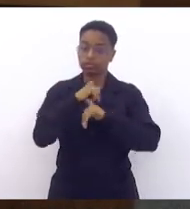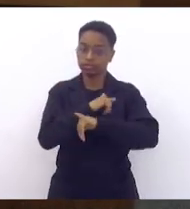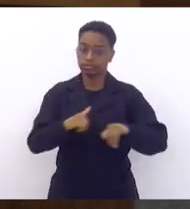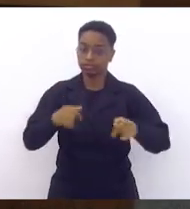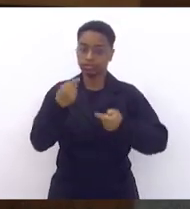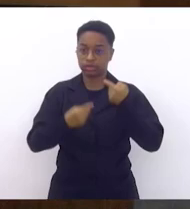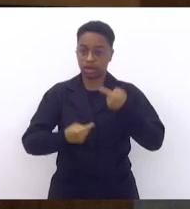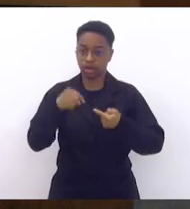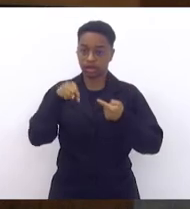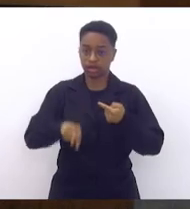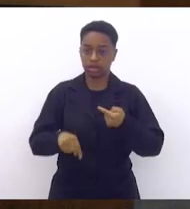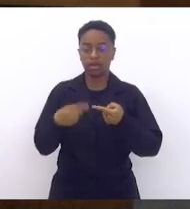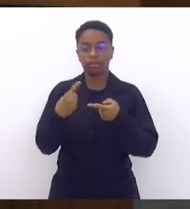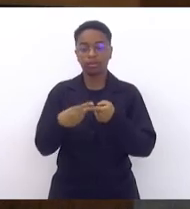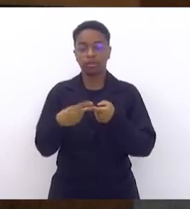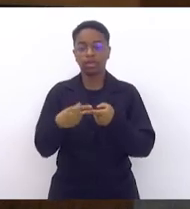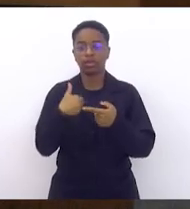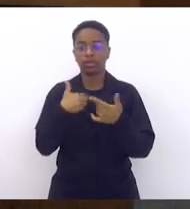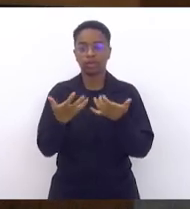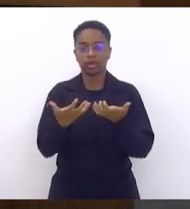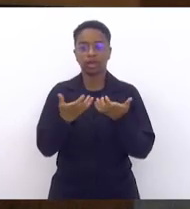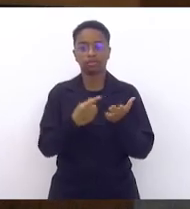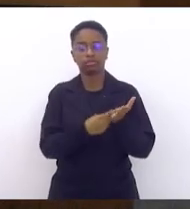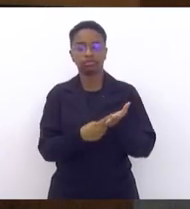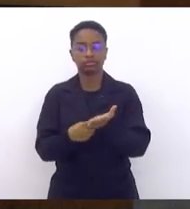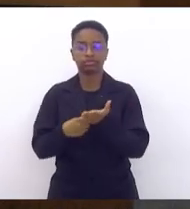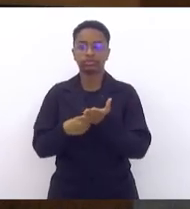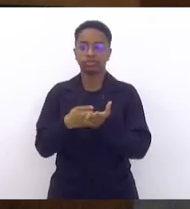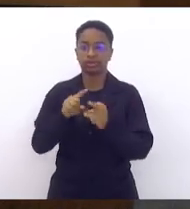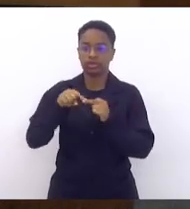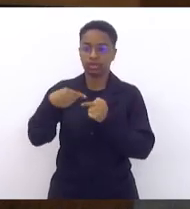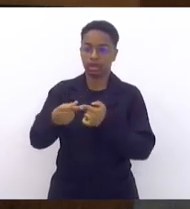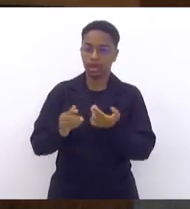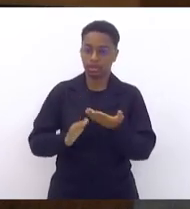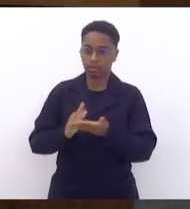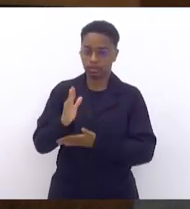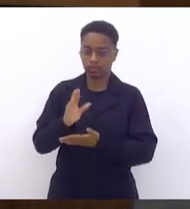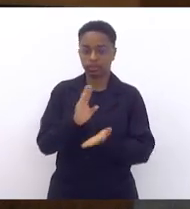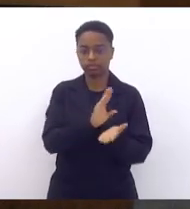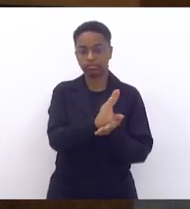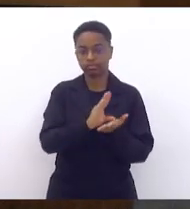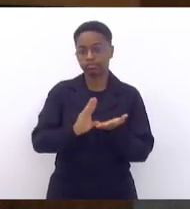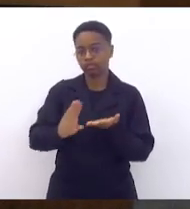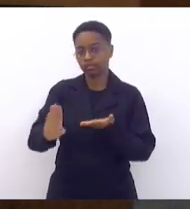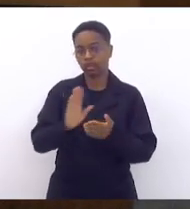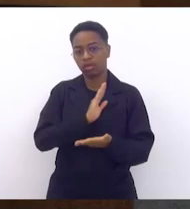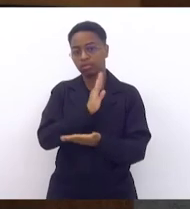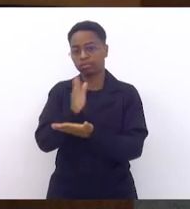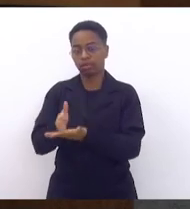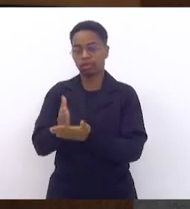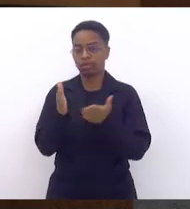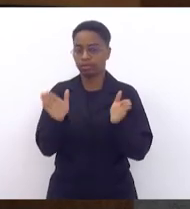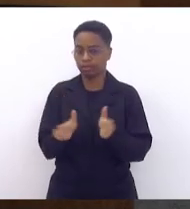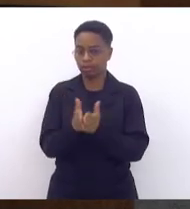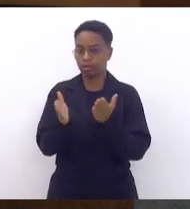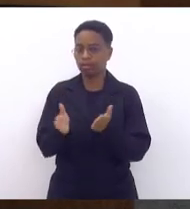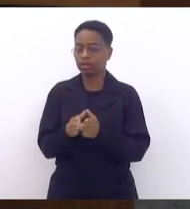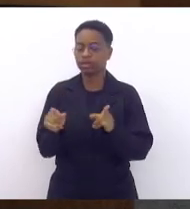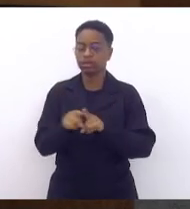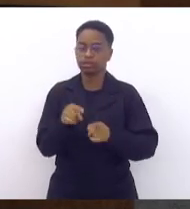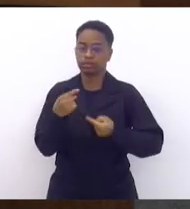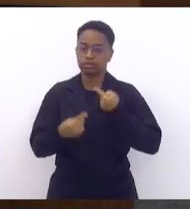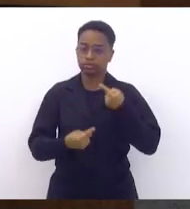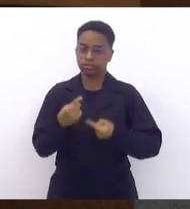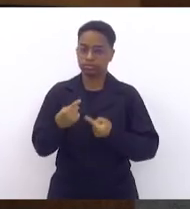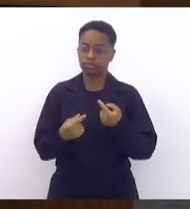cobrar. A gente fez um acordo, quando foi aprovado o Fundo Estadual de Combate à Pobreza, que a política de cofinanciamento da